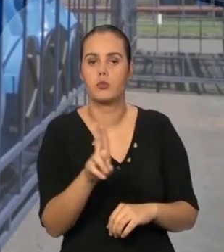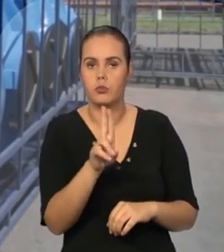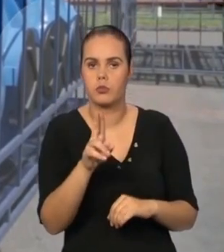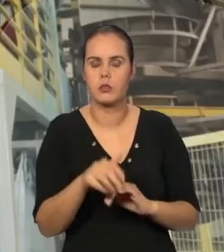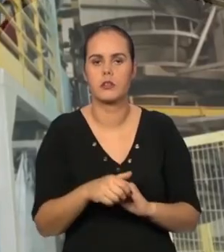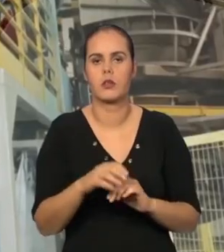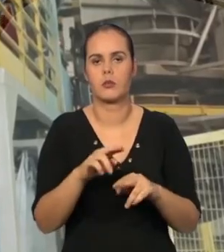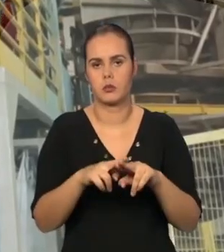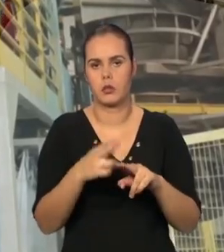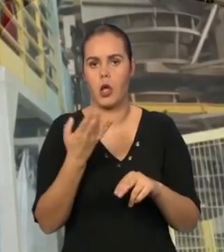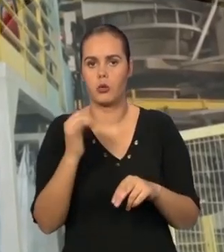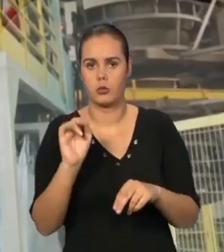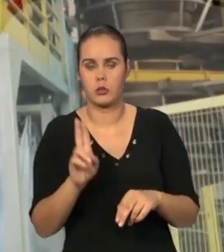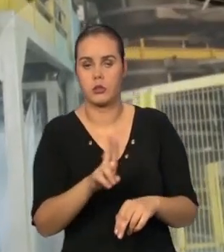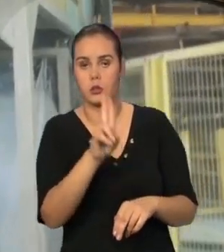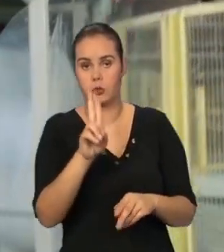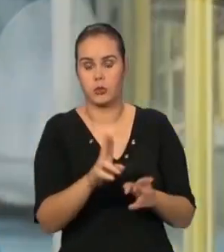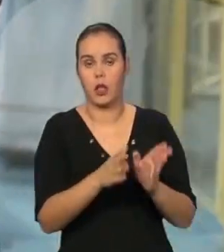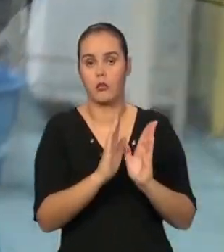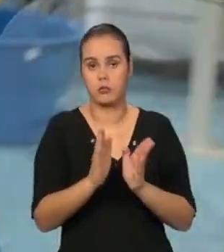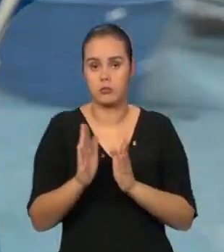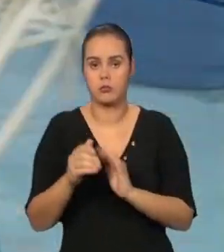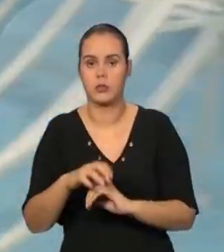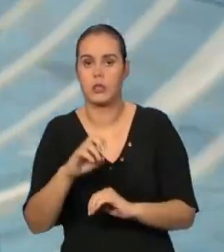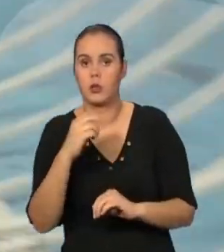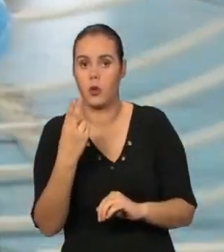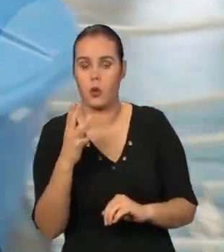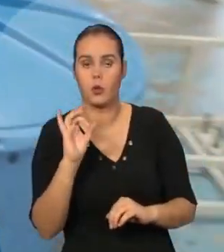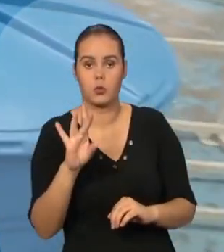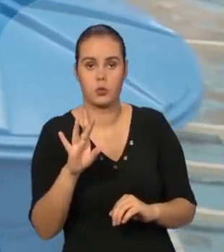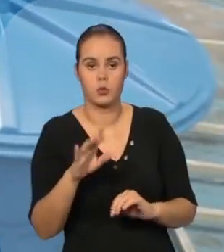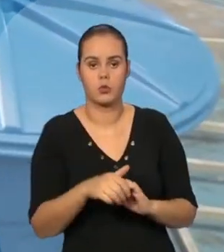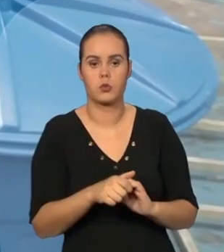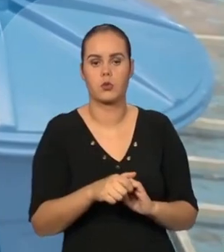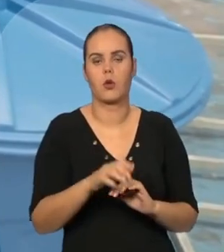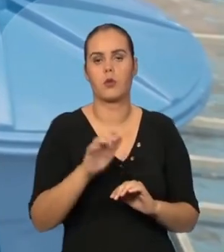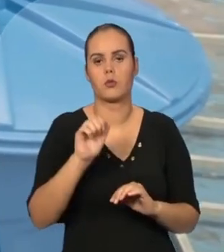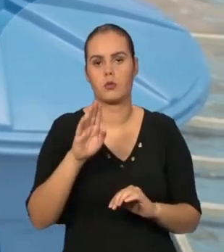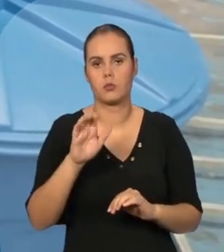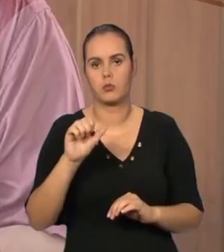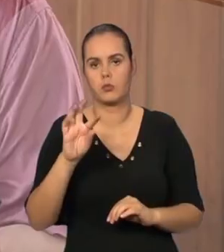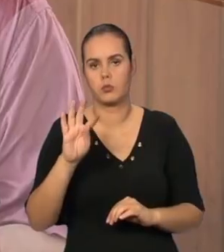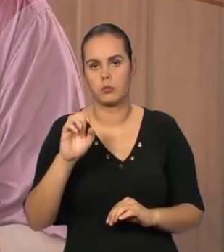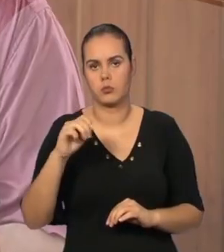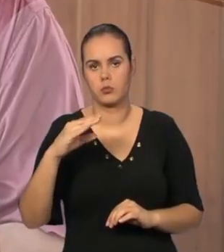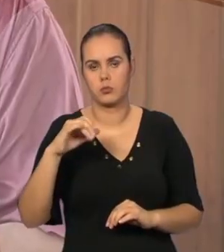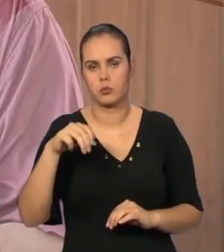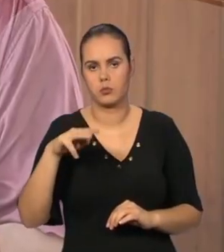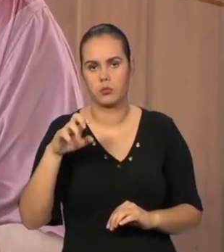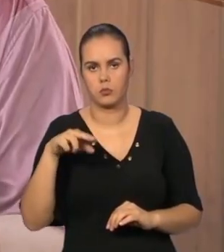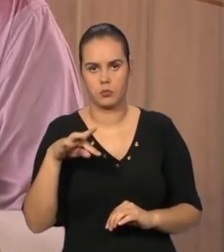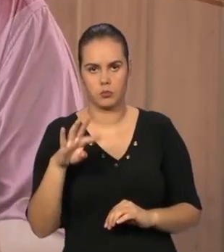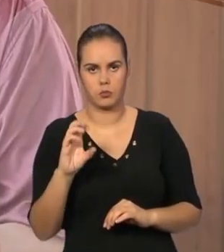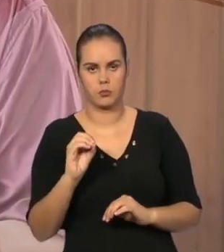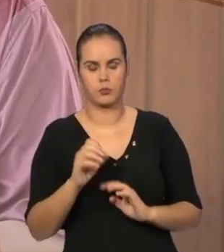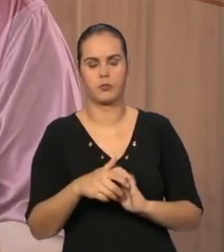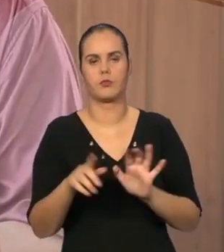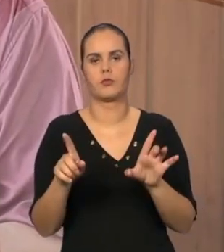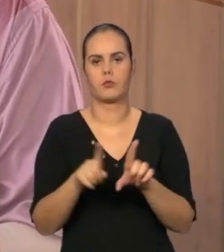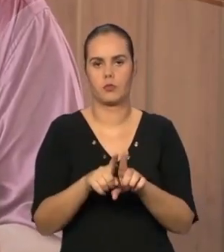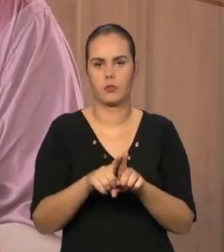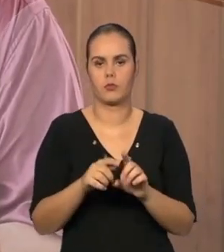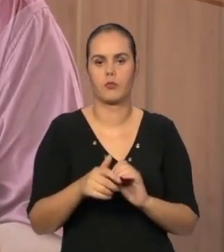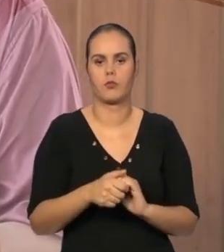vou usar ele no processo ou se eu vou usar só para abastecimento. E aí entra também a parte